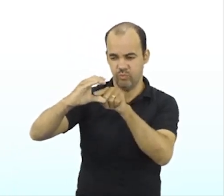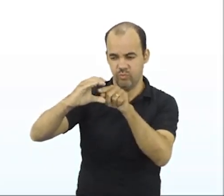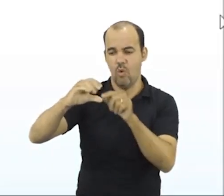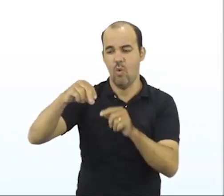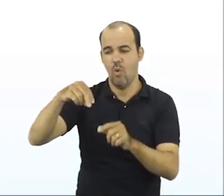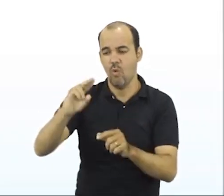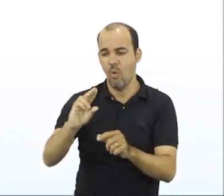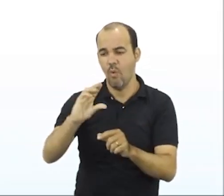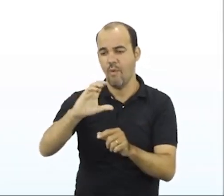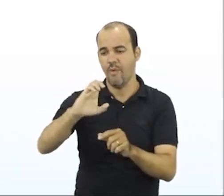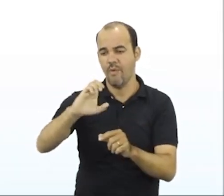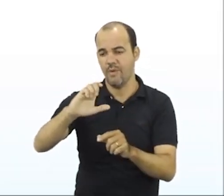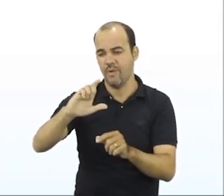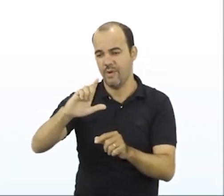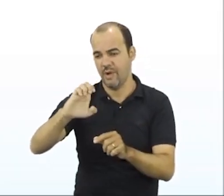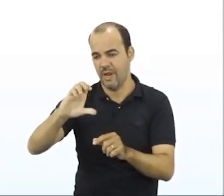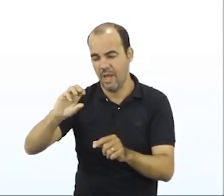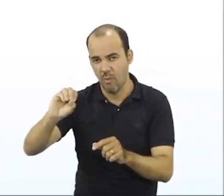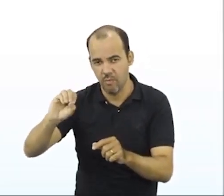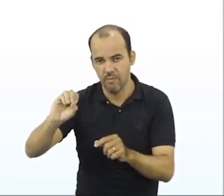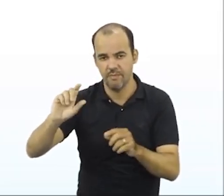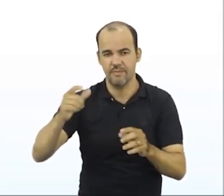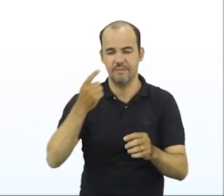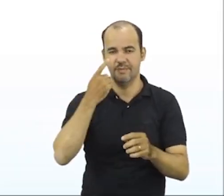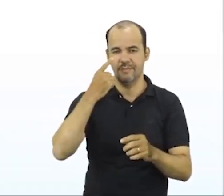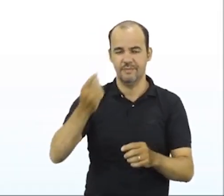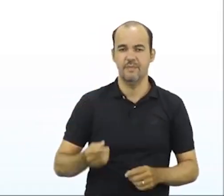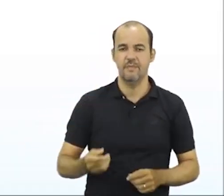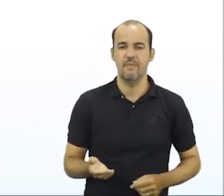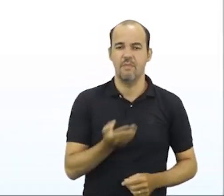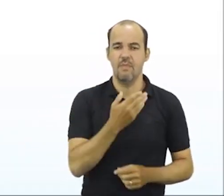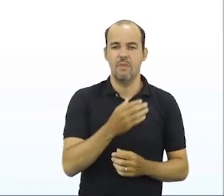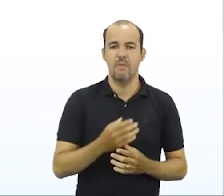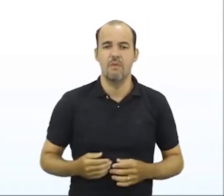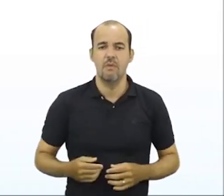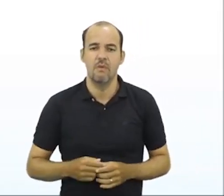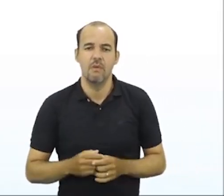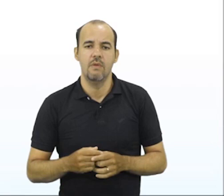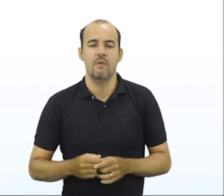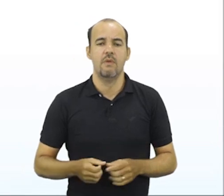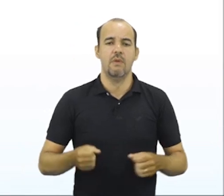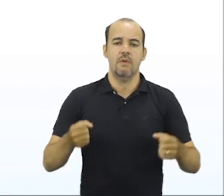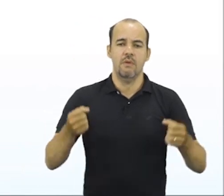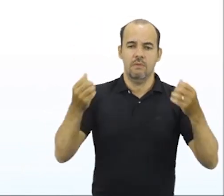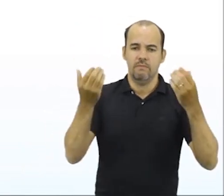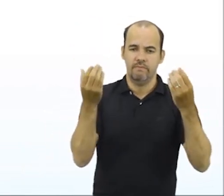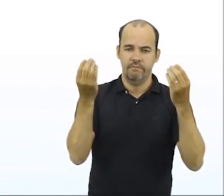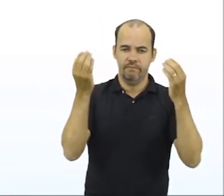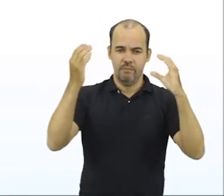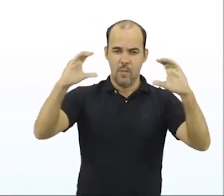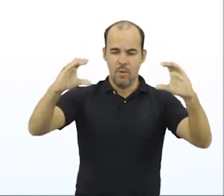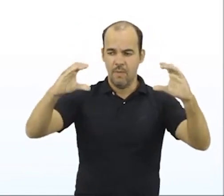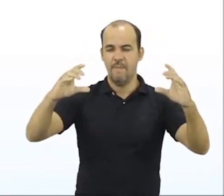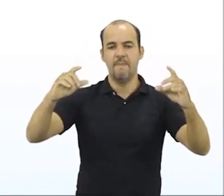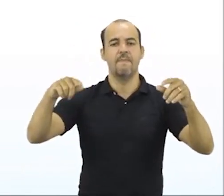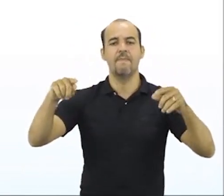aqui. Vê, quando a gente pega essa parte, eu preciso que vocês saibam assim, trabalhou com essa